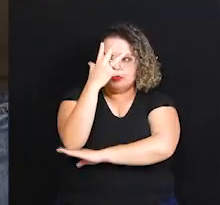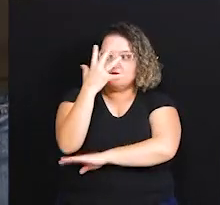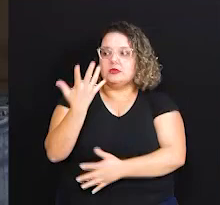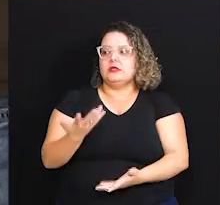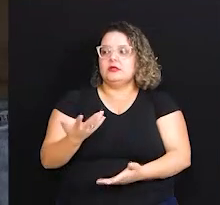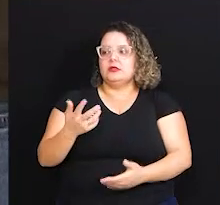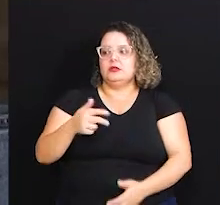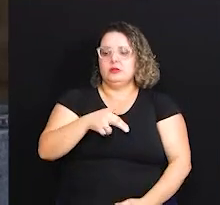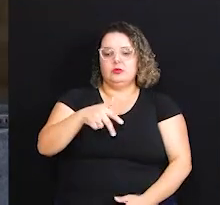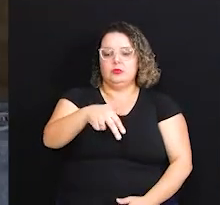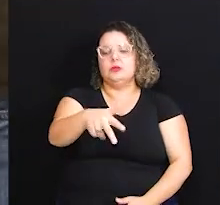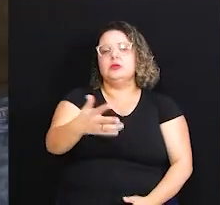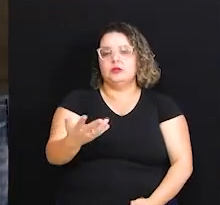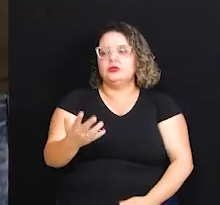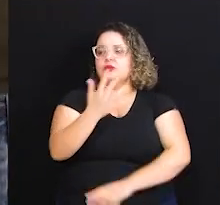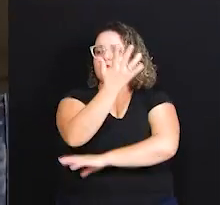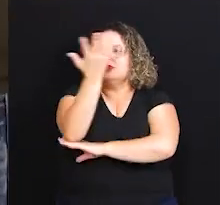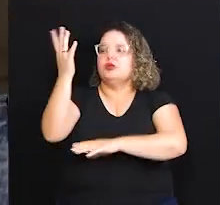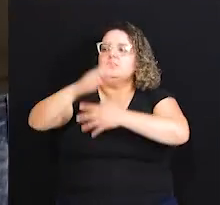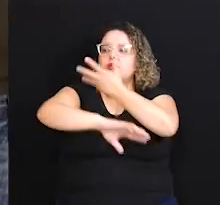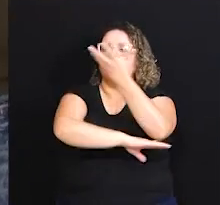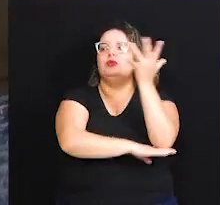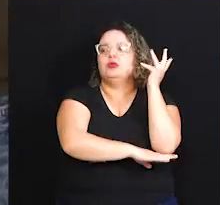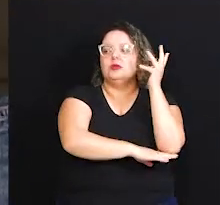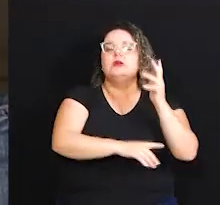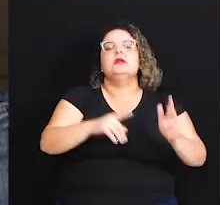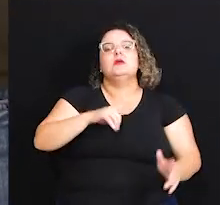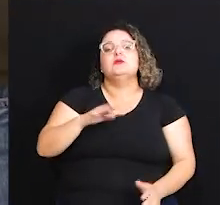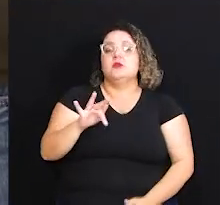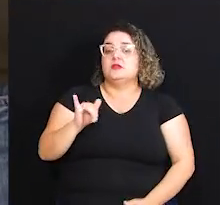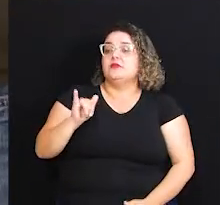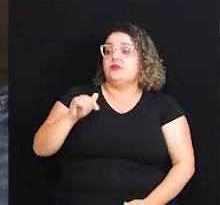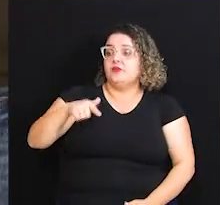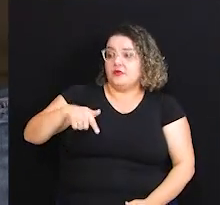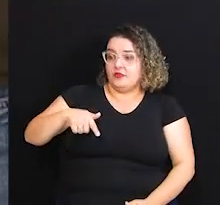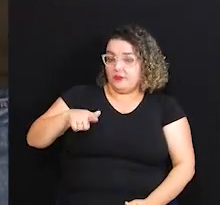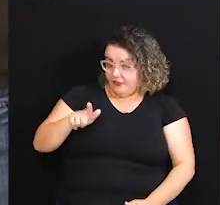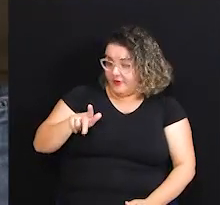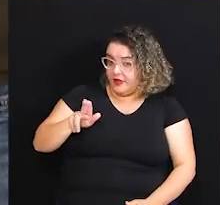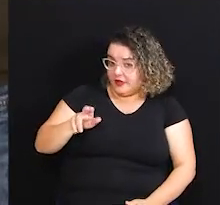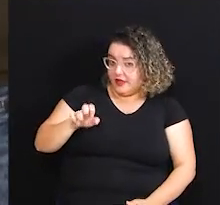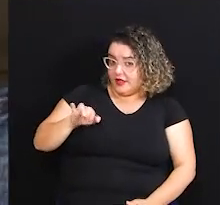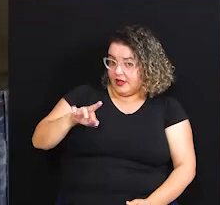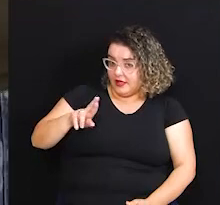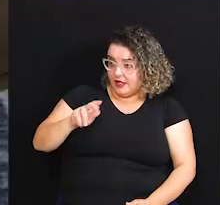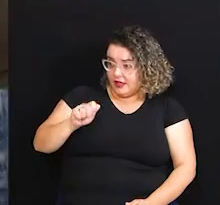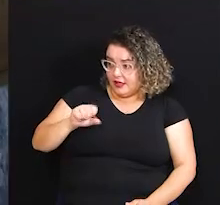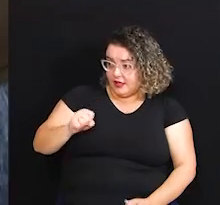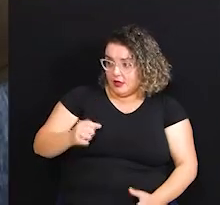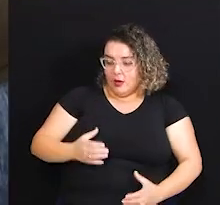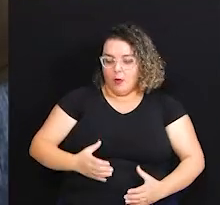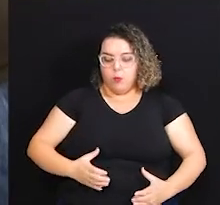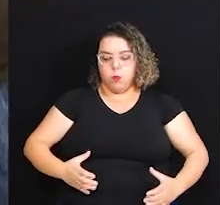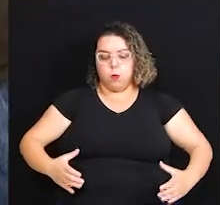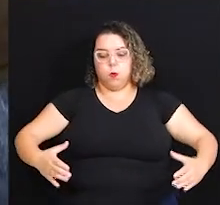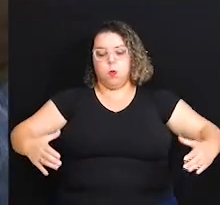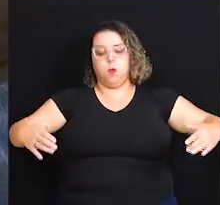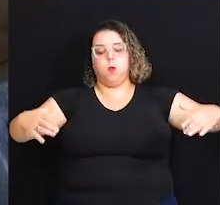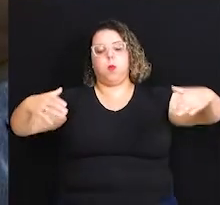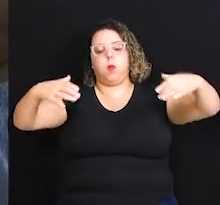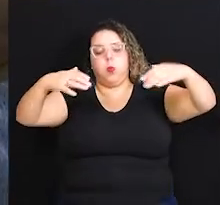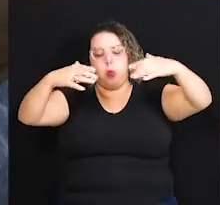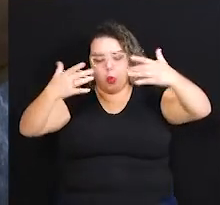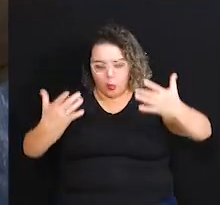do bosque. Temos aí as figueiras, que são árvores bem imponentes também, troncos bem grandes. Tem